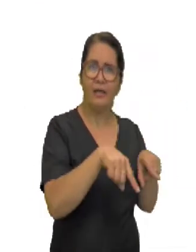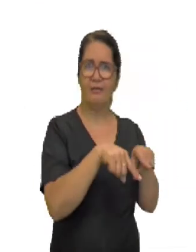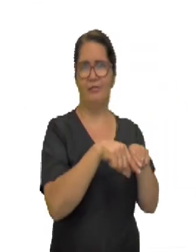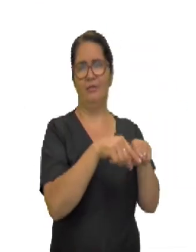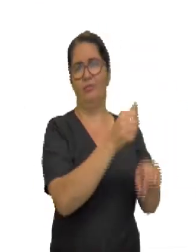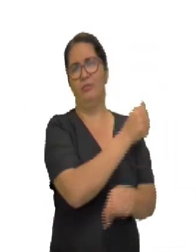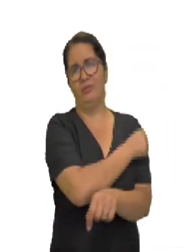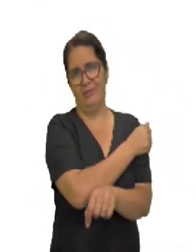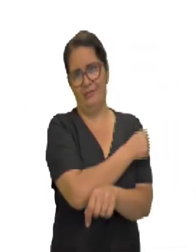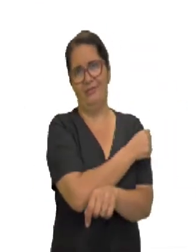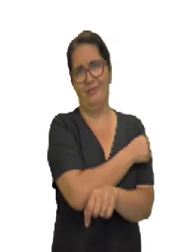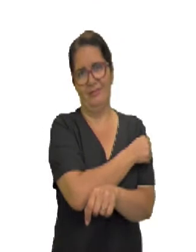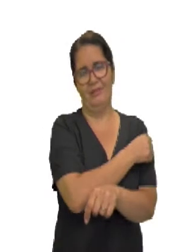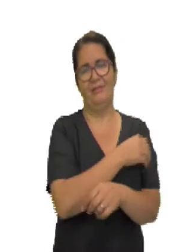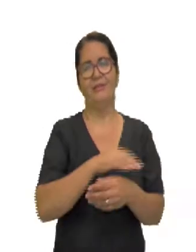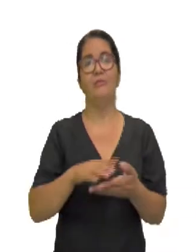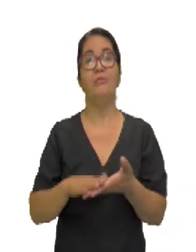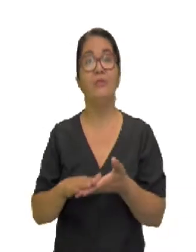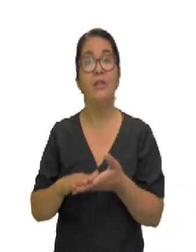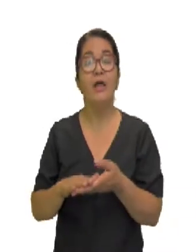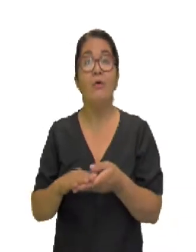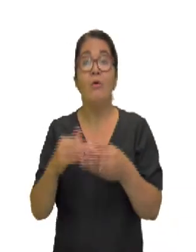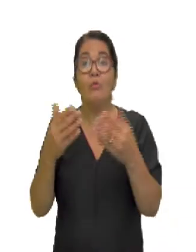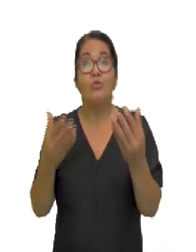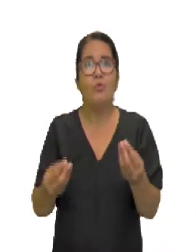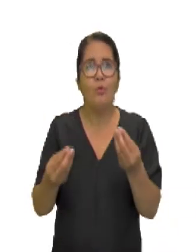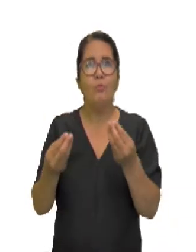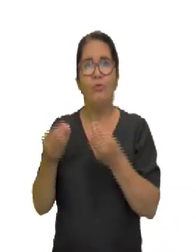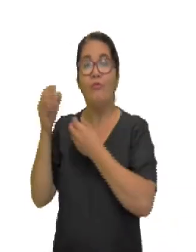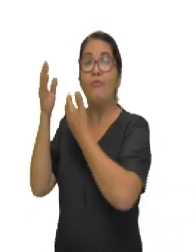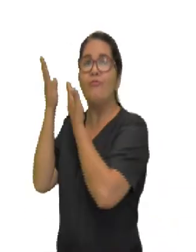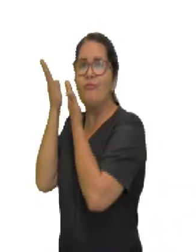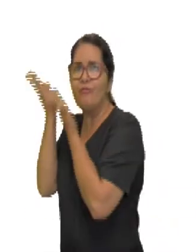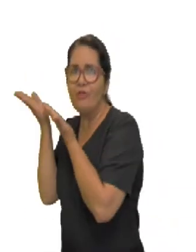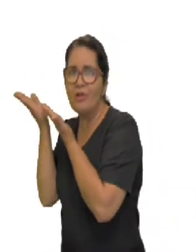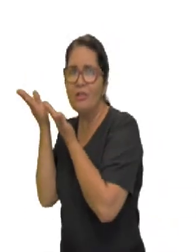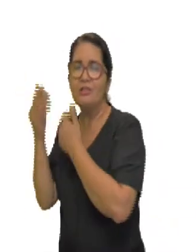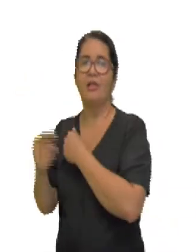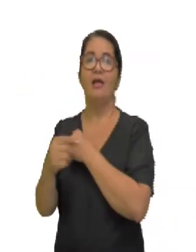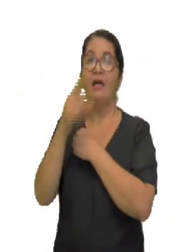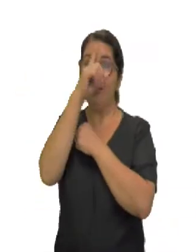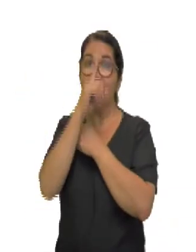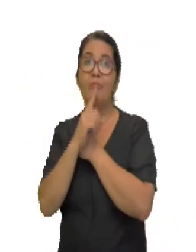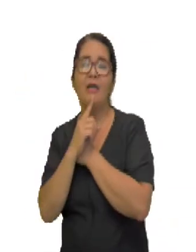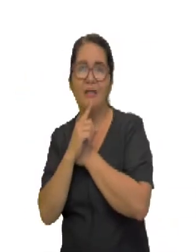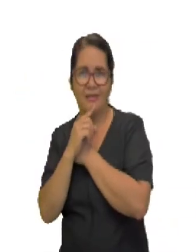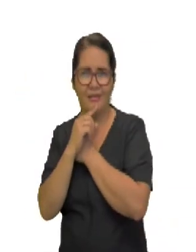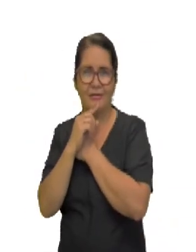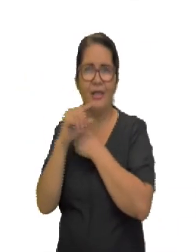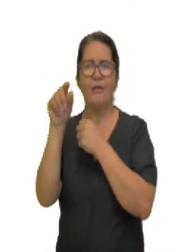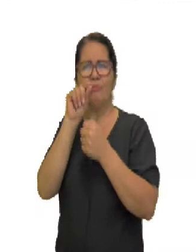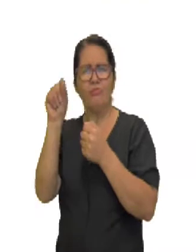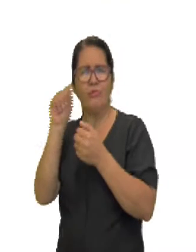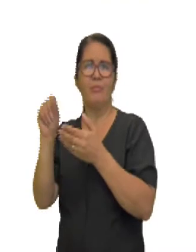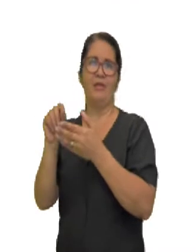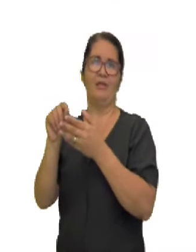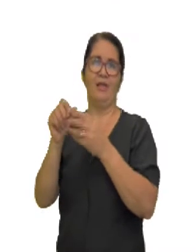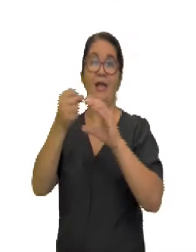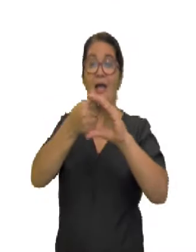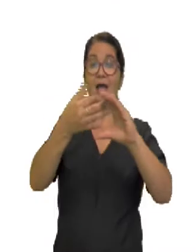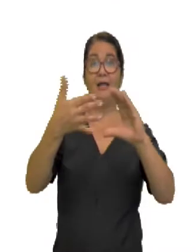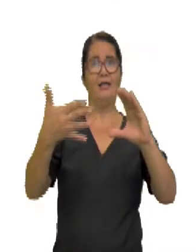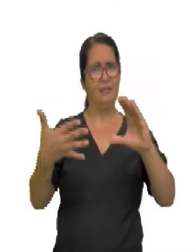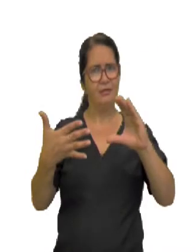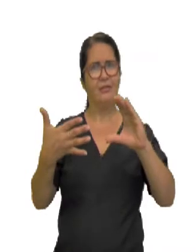esses termos, eles evidenciam, não é mesmo, essa caracterização. Agora, prosseguindo, eu